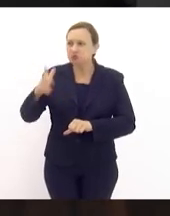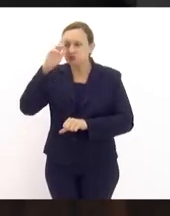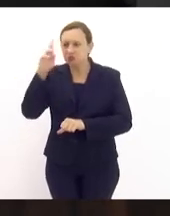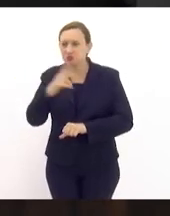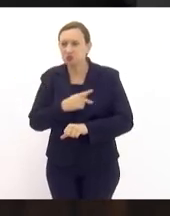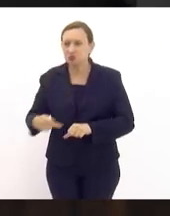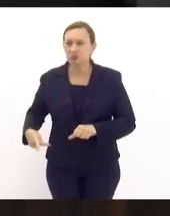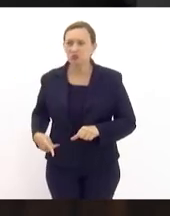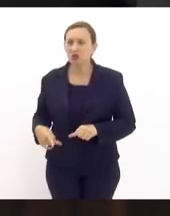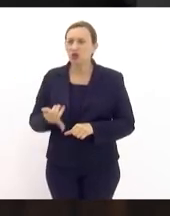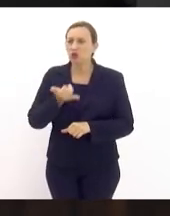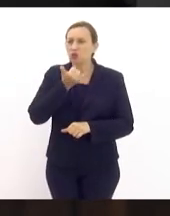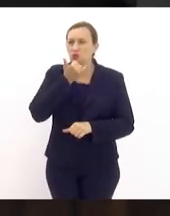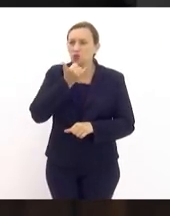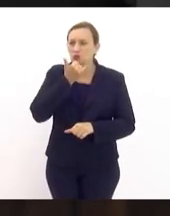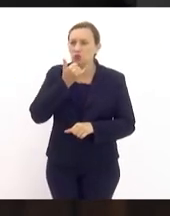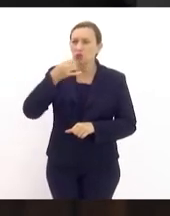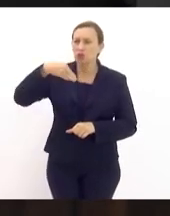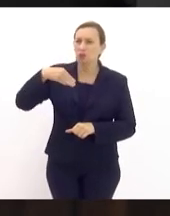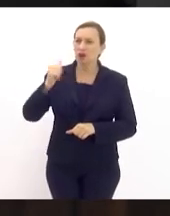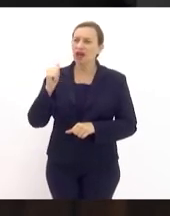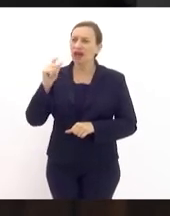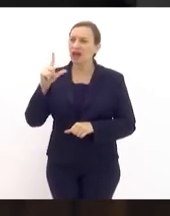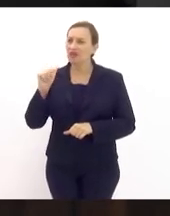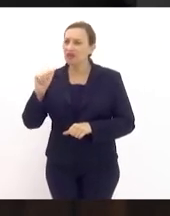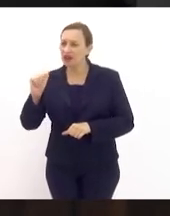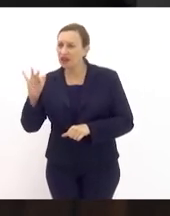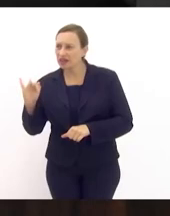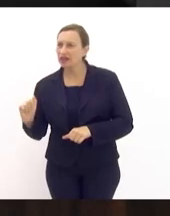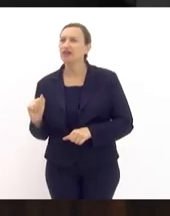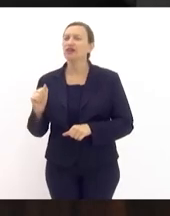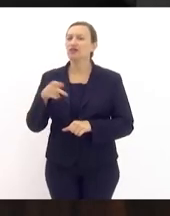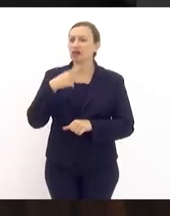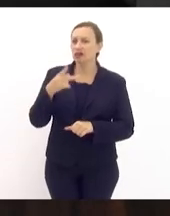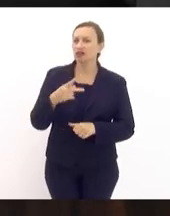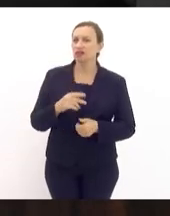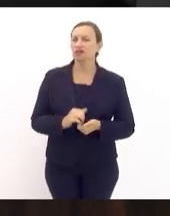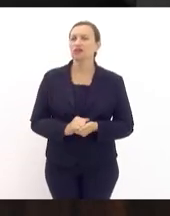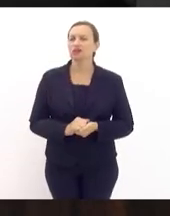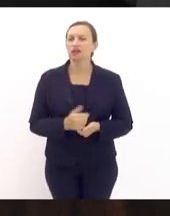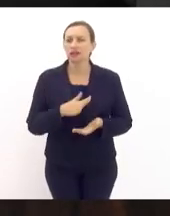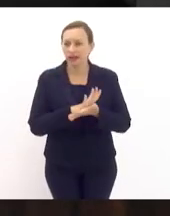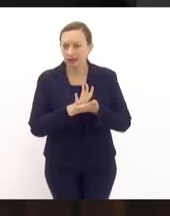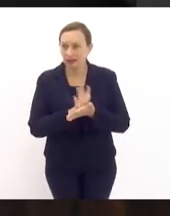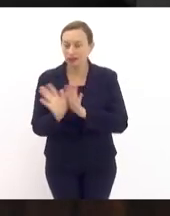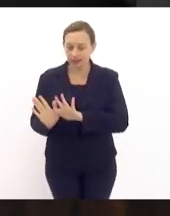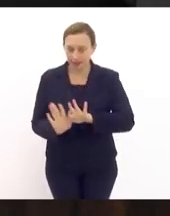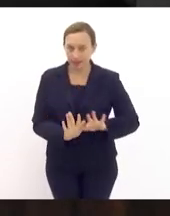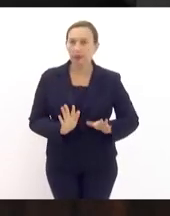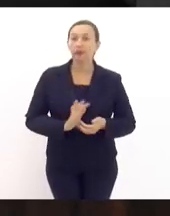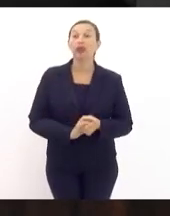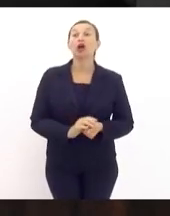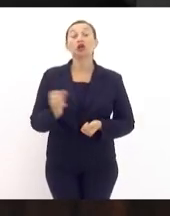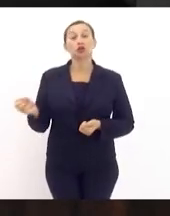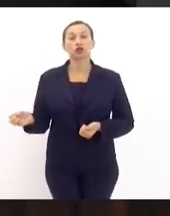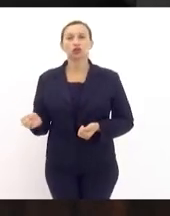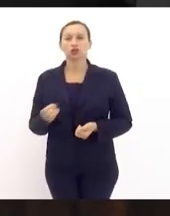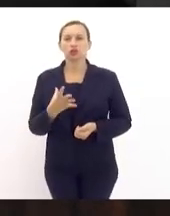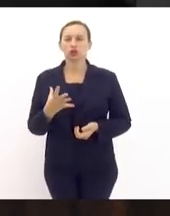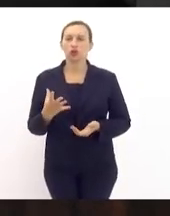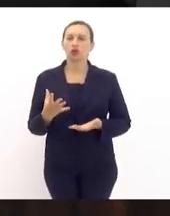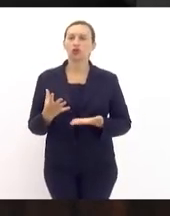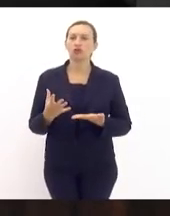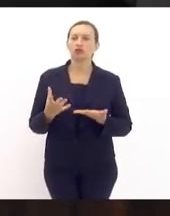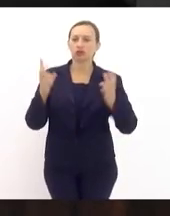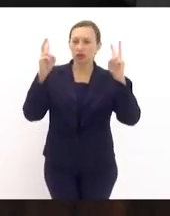Malafaia falando, desculpe. Deputado senhor. Malafaia. Chegou agora. Obrigado. Nada. Novos pareceres, emendas